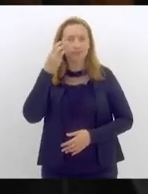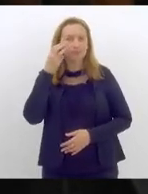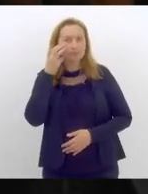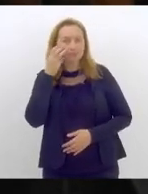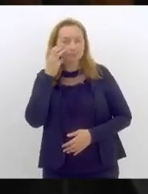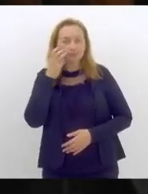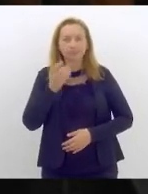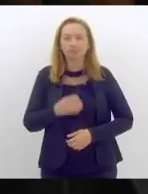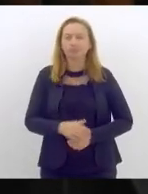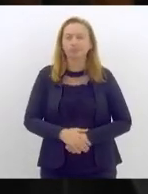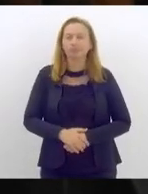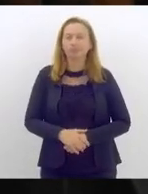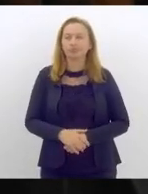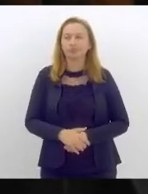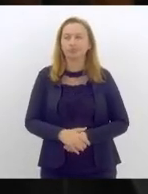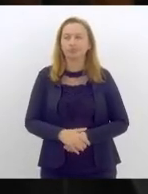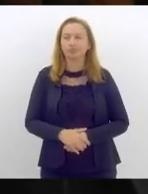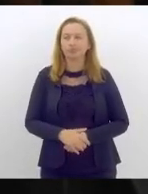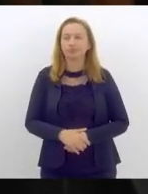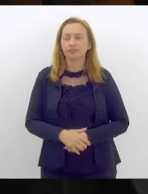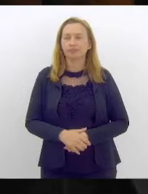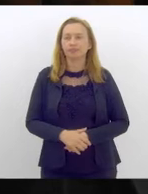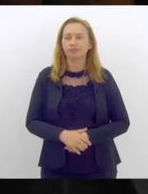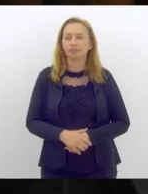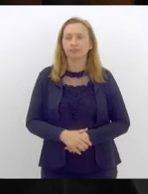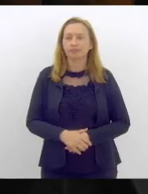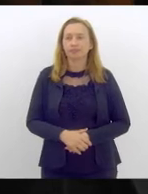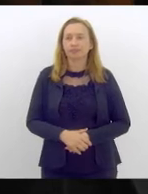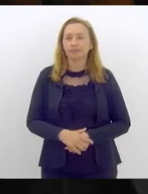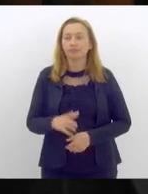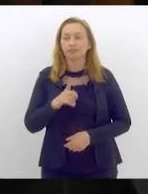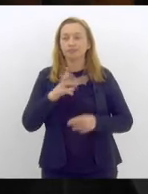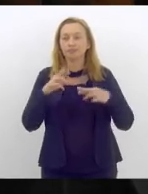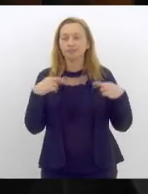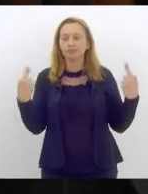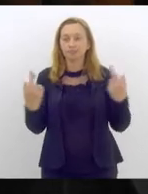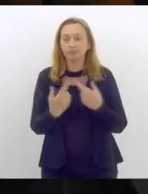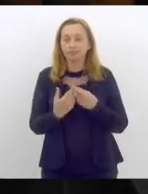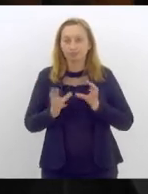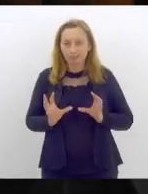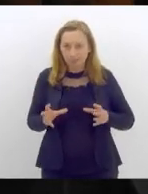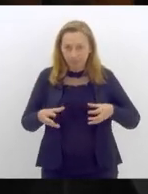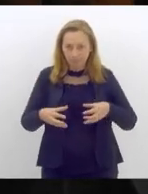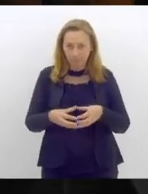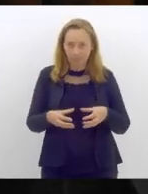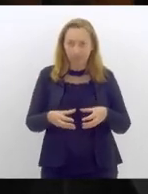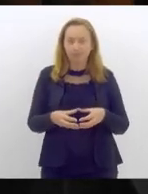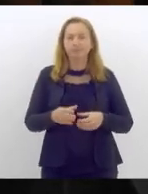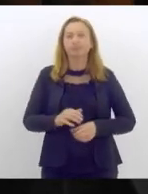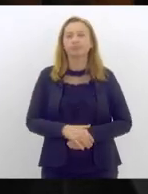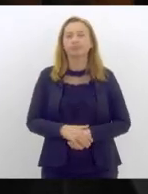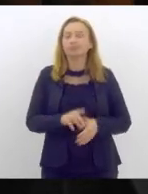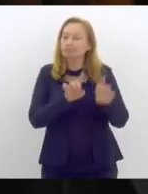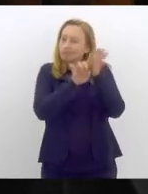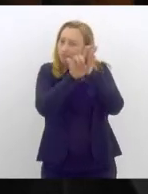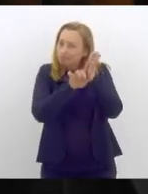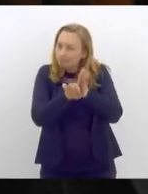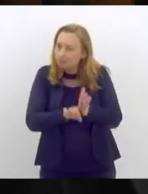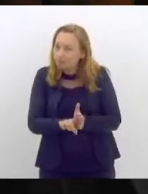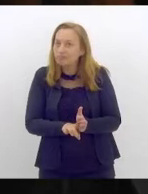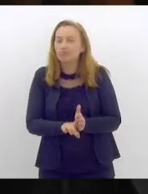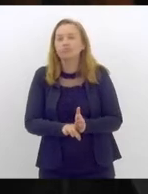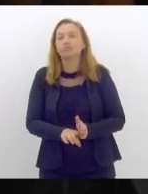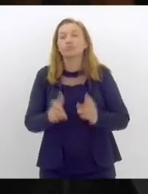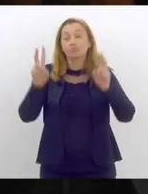Carneiro nós temos reunião da comissão que examina a